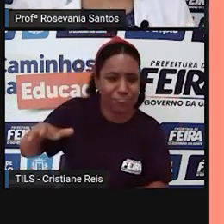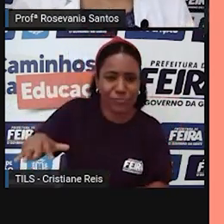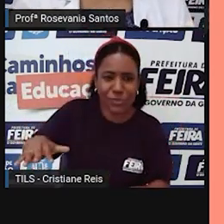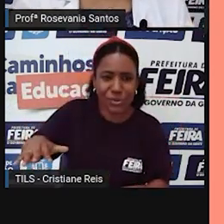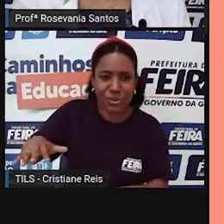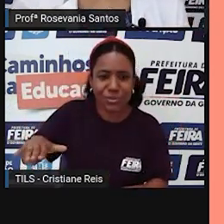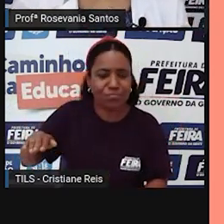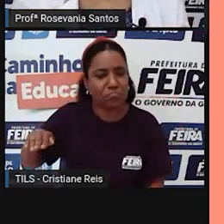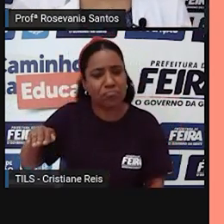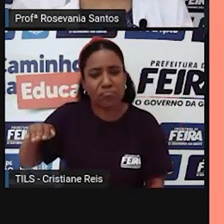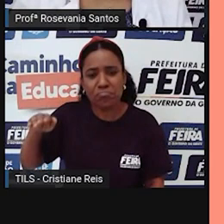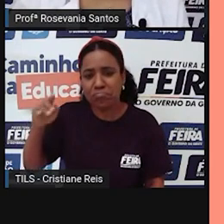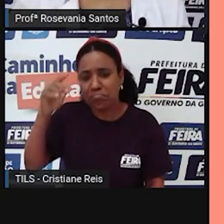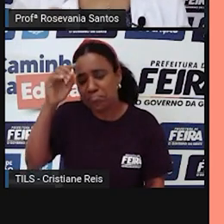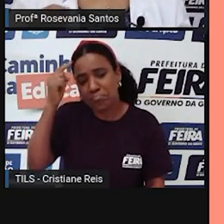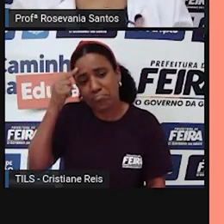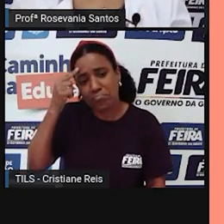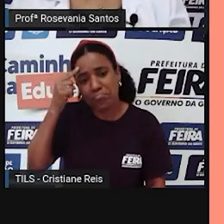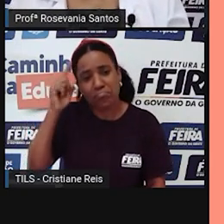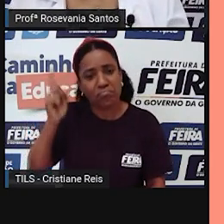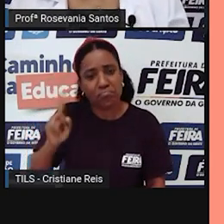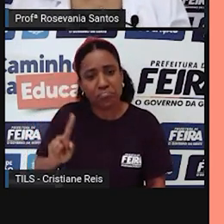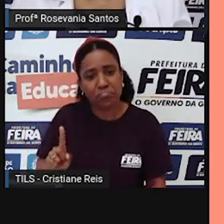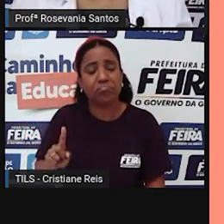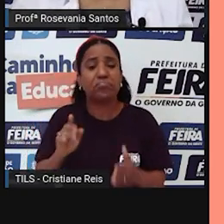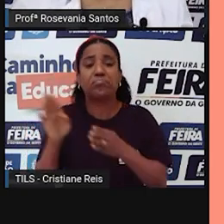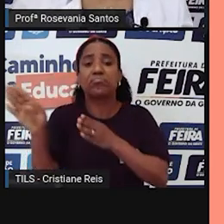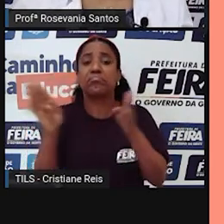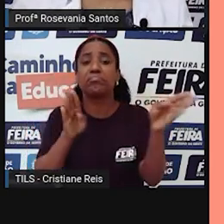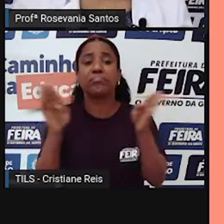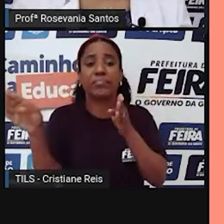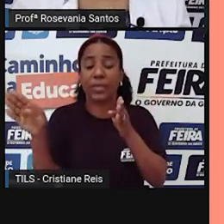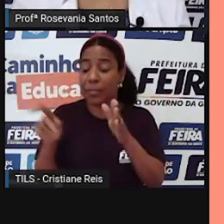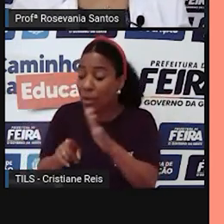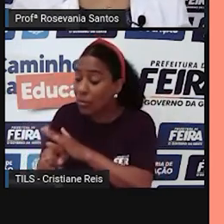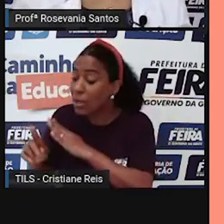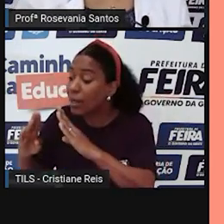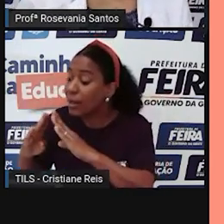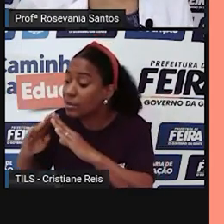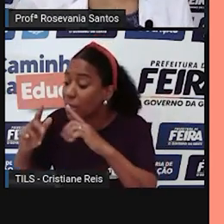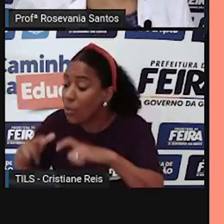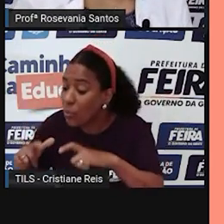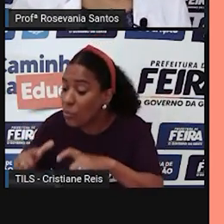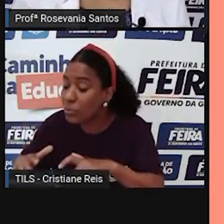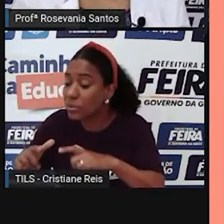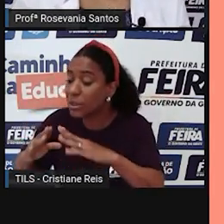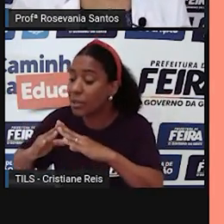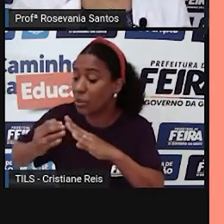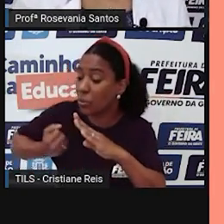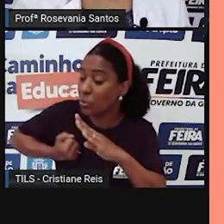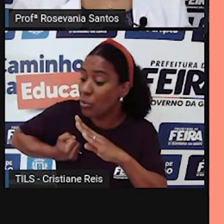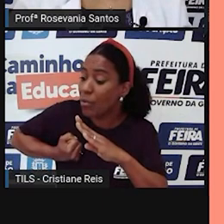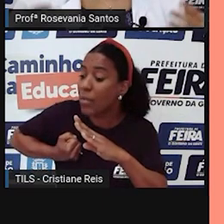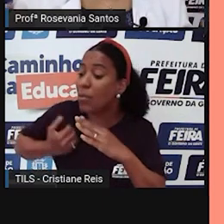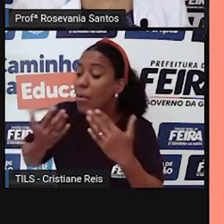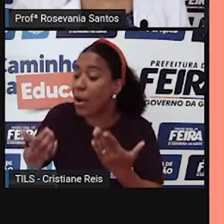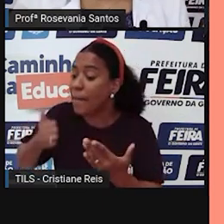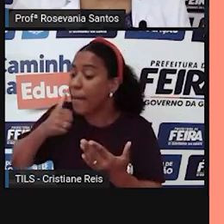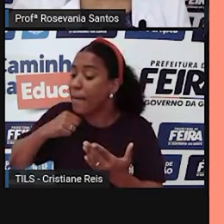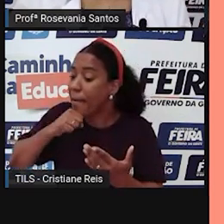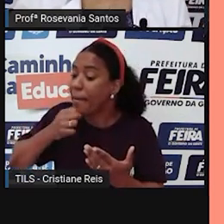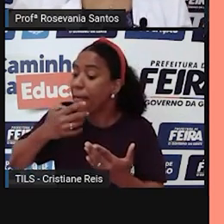você vai saber dizer como é o nome da sua rua, qual é, né, o número da sua casa, saber direitinho o nome do pai e da mãe, né, o